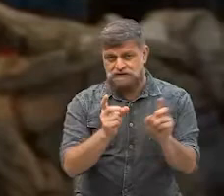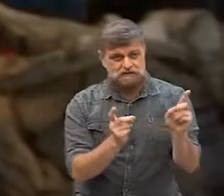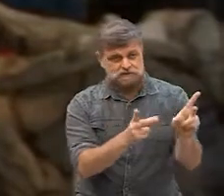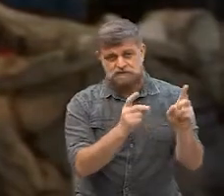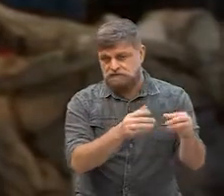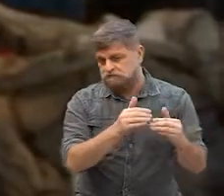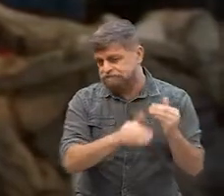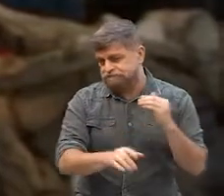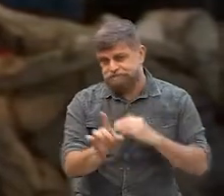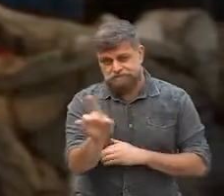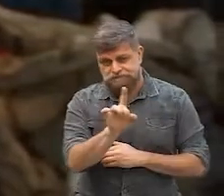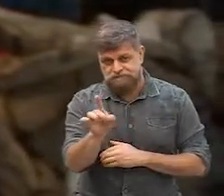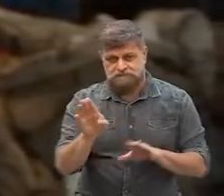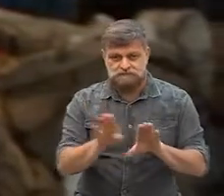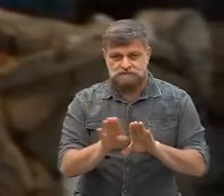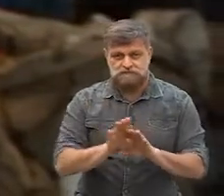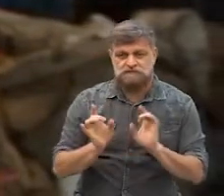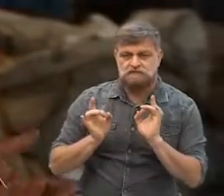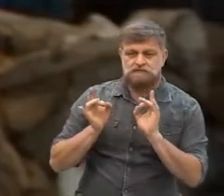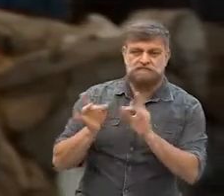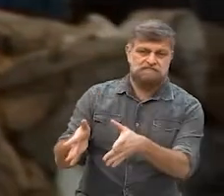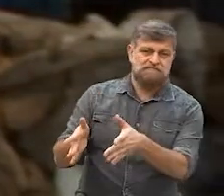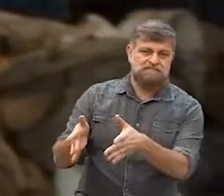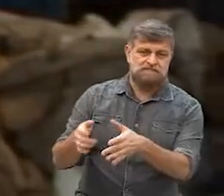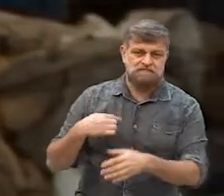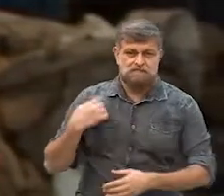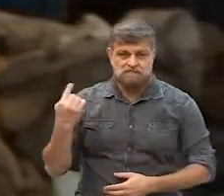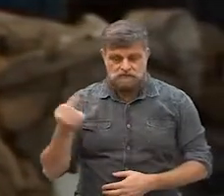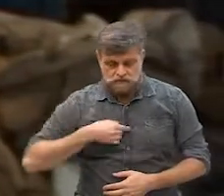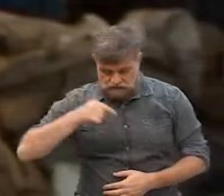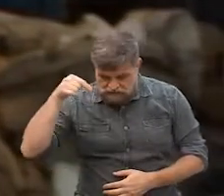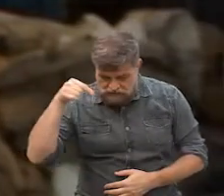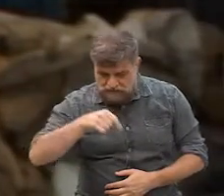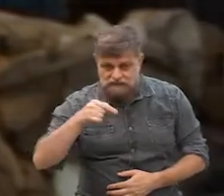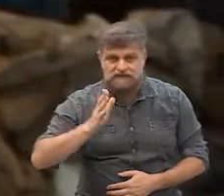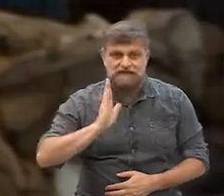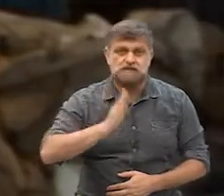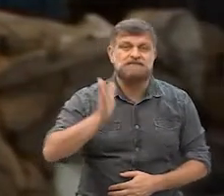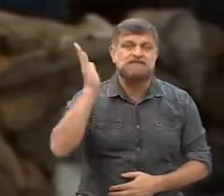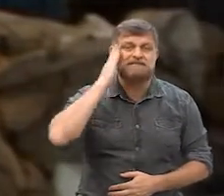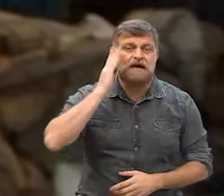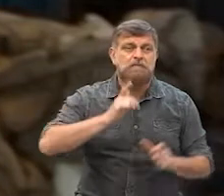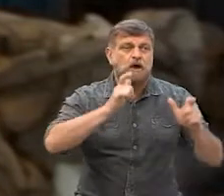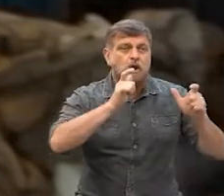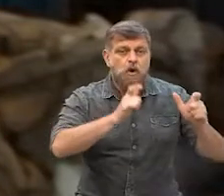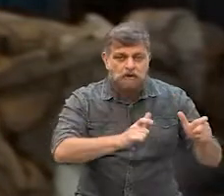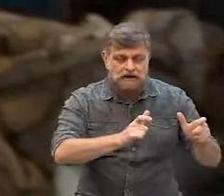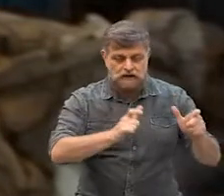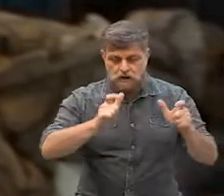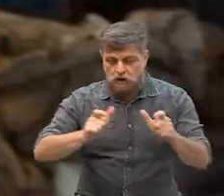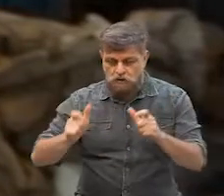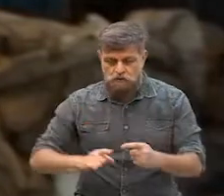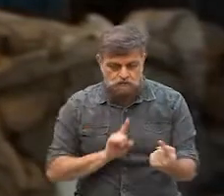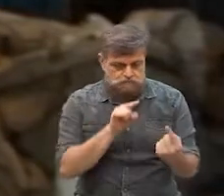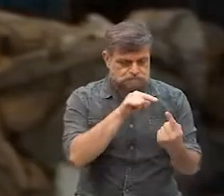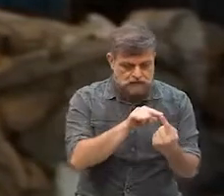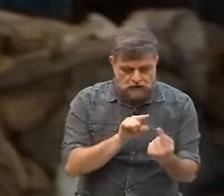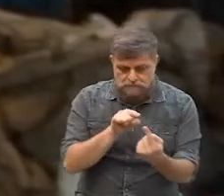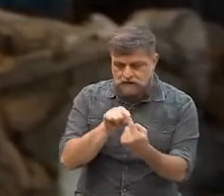comércio. Então, está indo por rejeito. Mas a gente chegando aqui, a gente dá destino. Então, quem está em